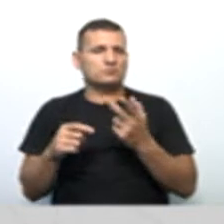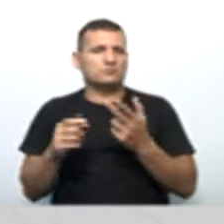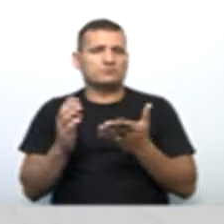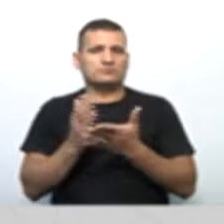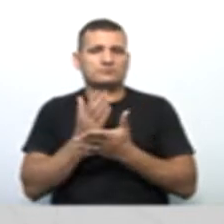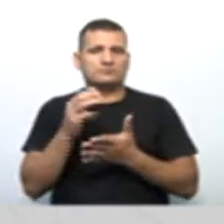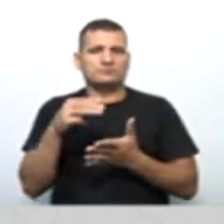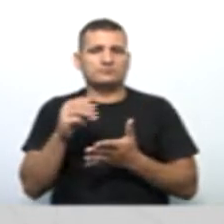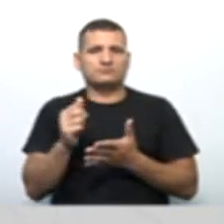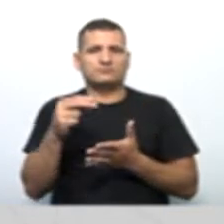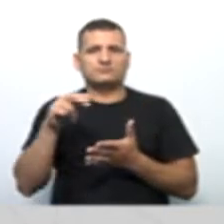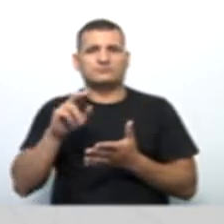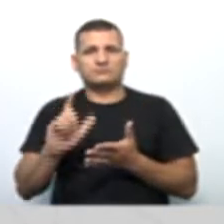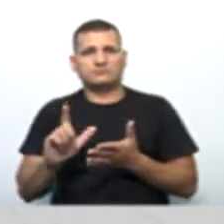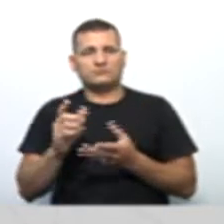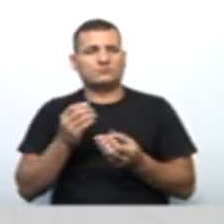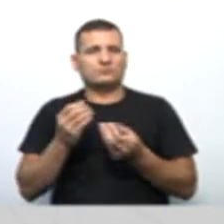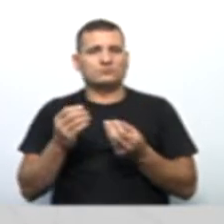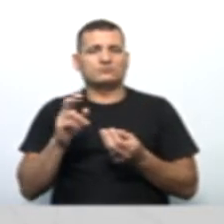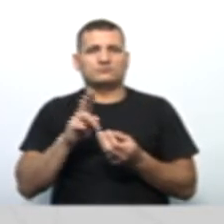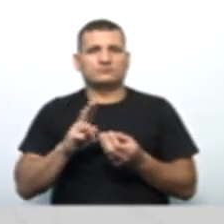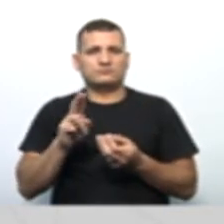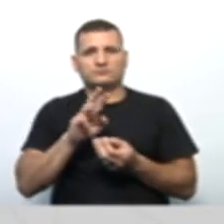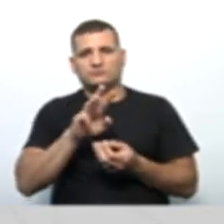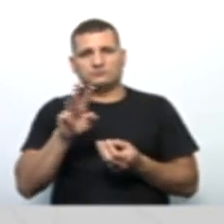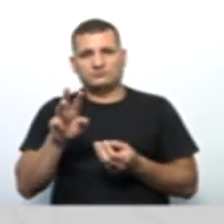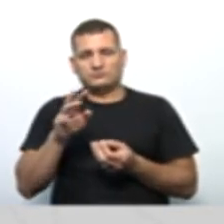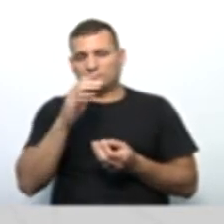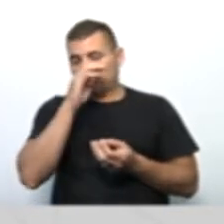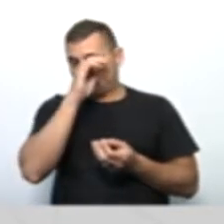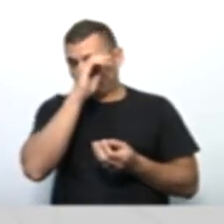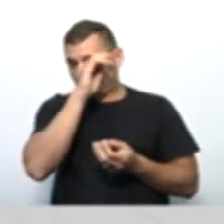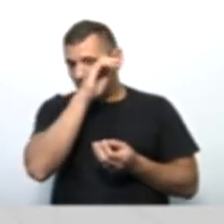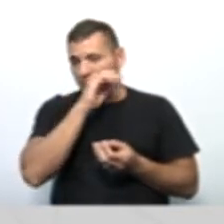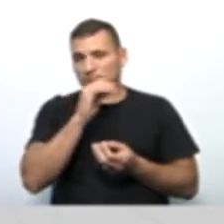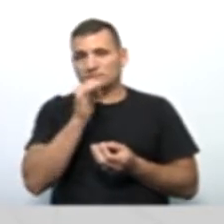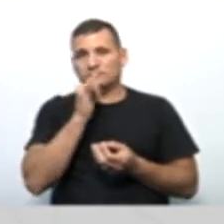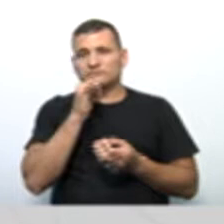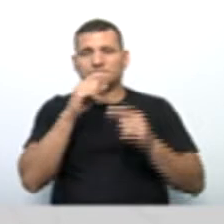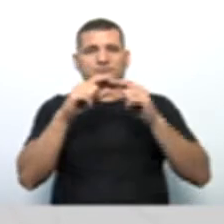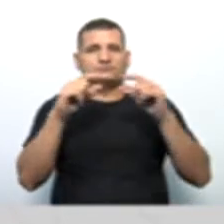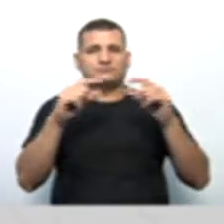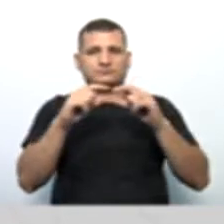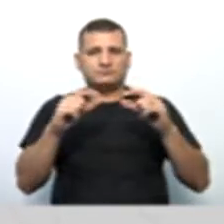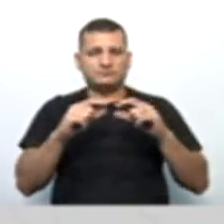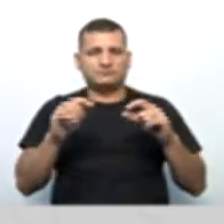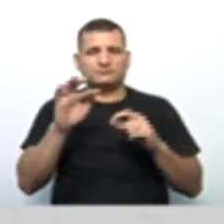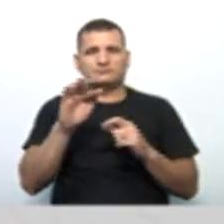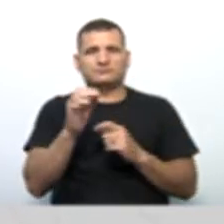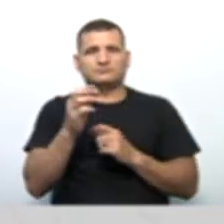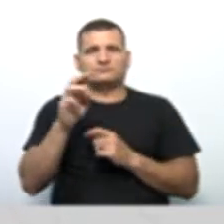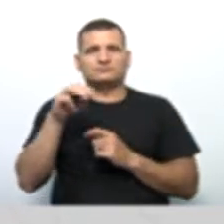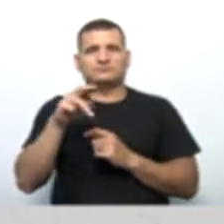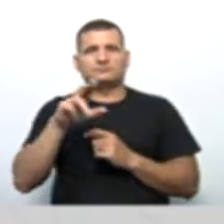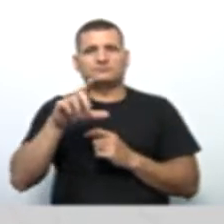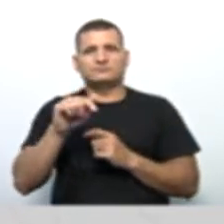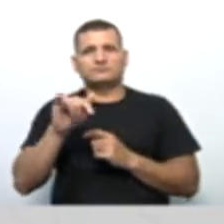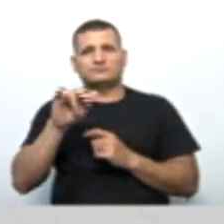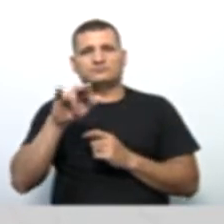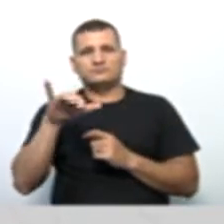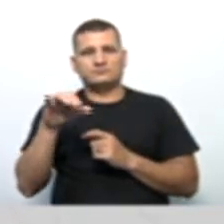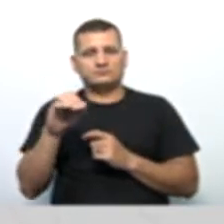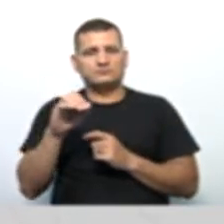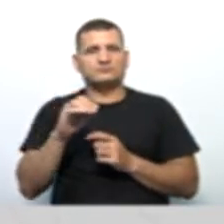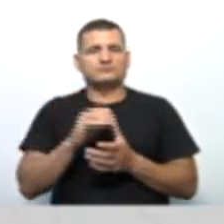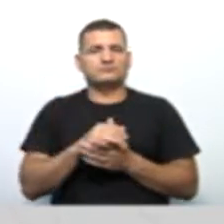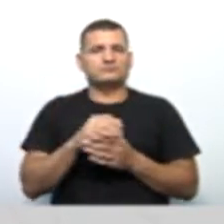como ele usar o o site haiti por exemplo formulário de pagamento de uma loja de de compras então você lá